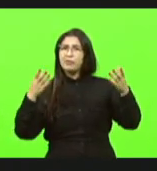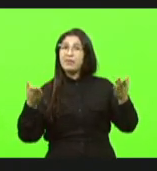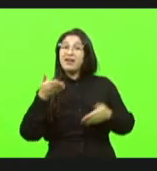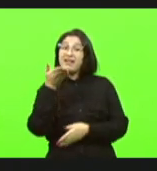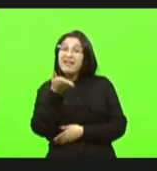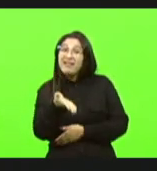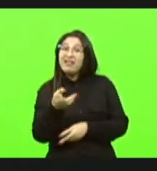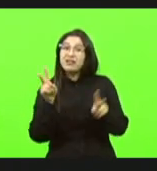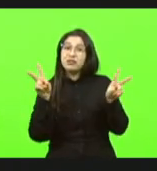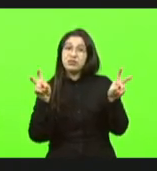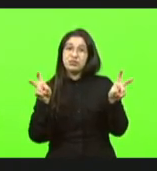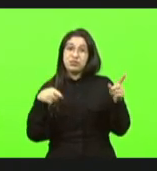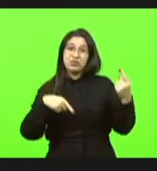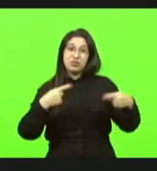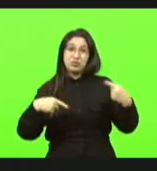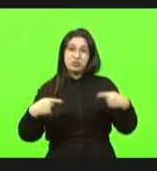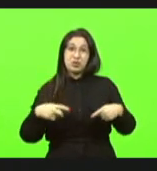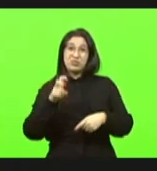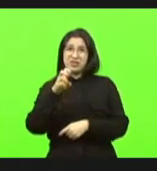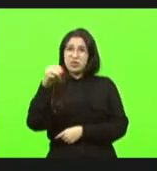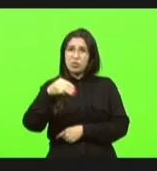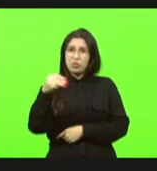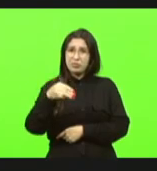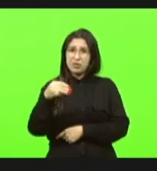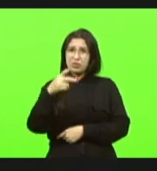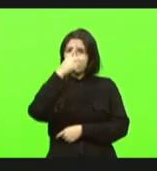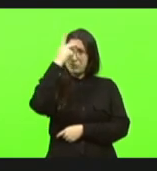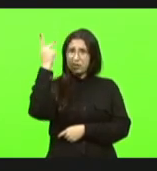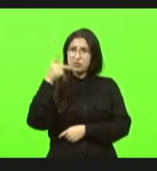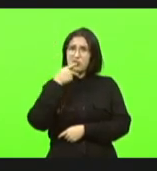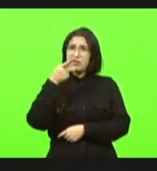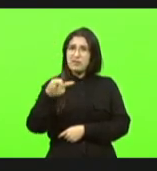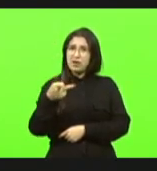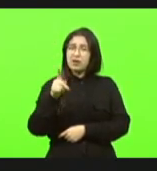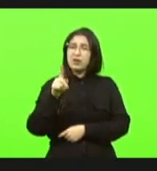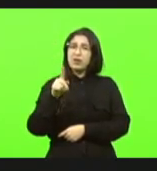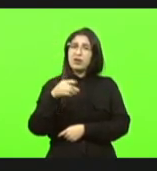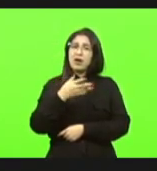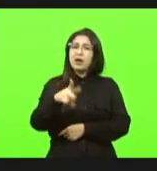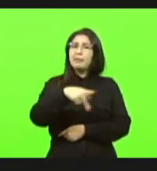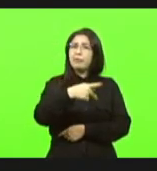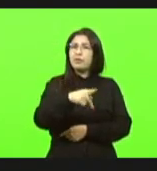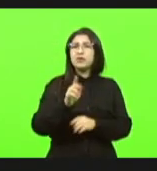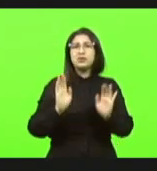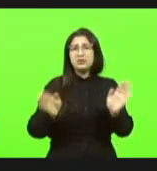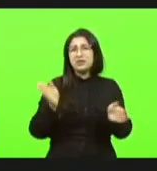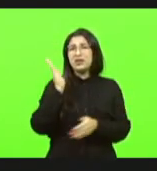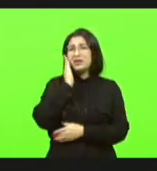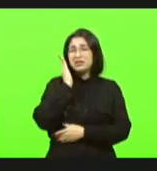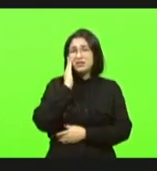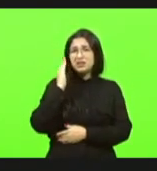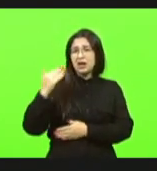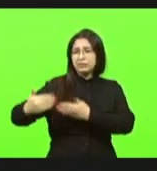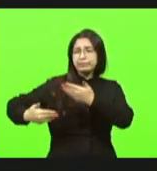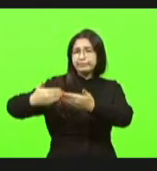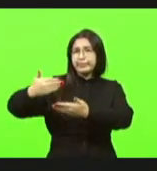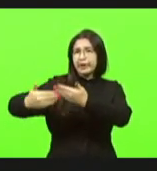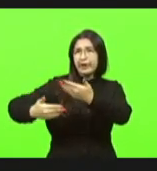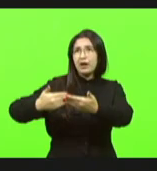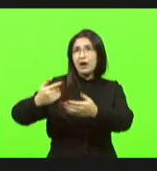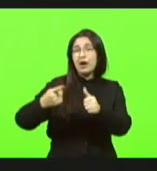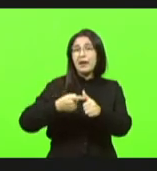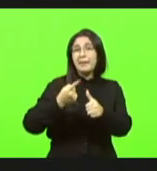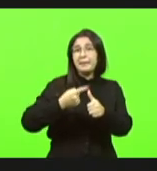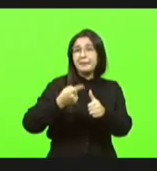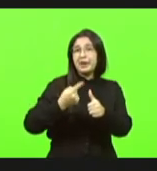discussão que eu queria você dar cinco minutos por um alguém se manifestar a manifestação dos professores já sabiam Qual era durante o meu durante aquela